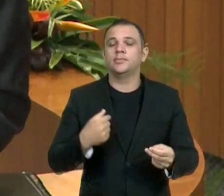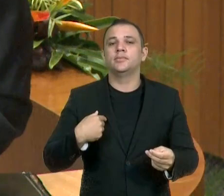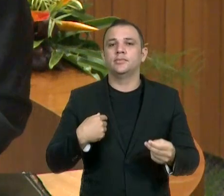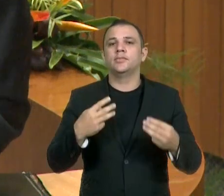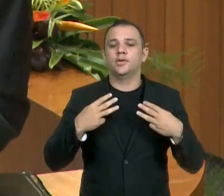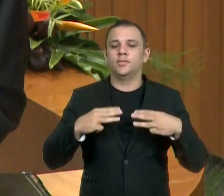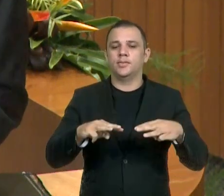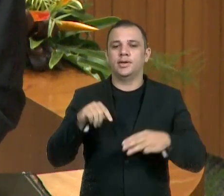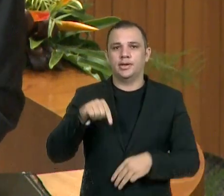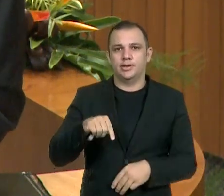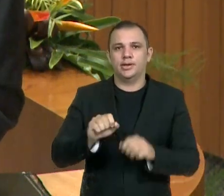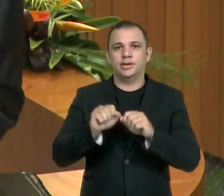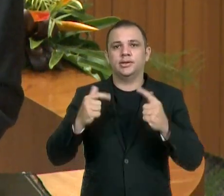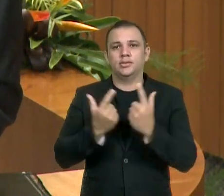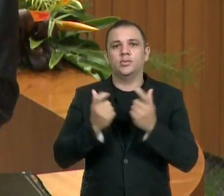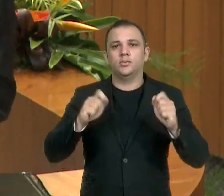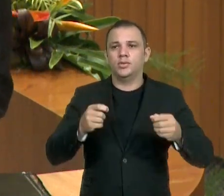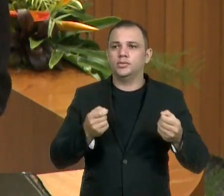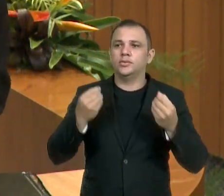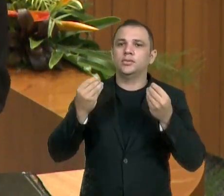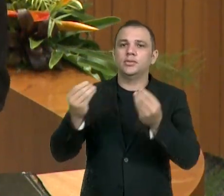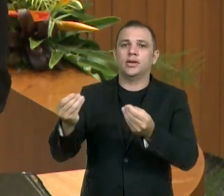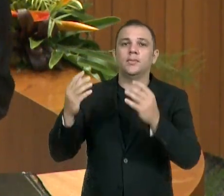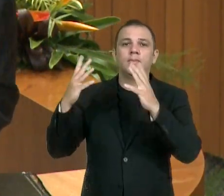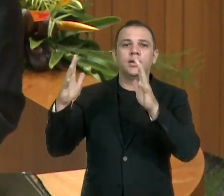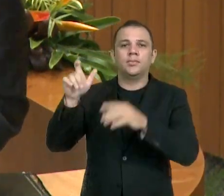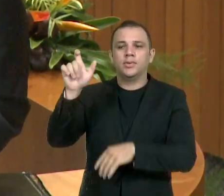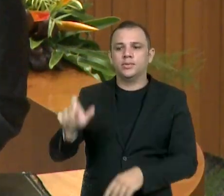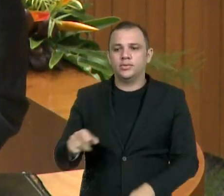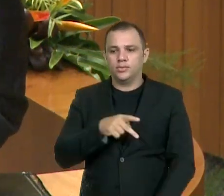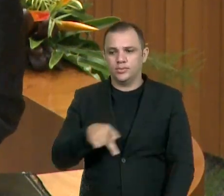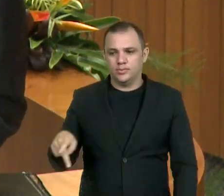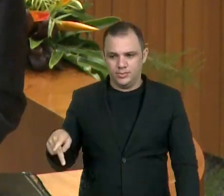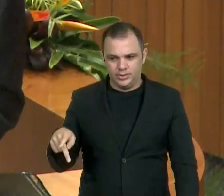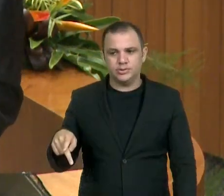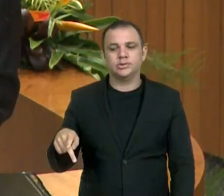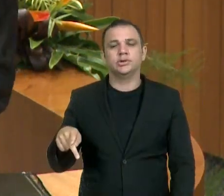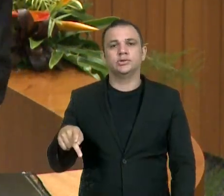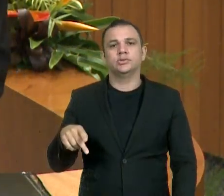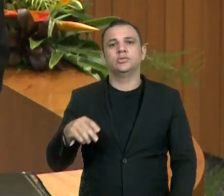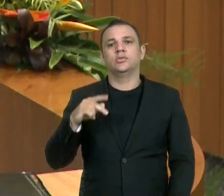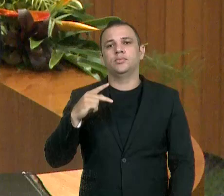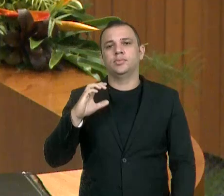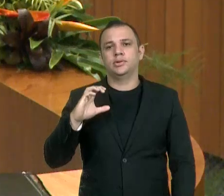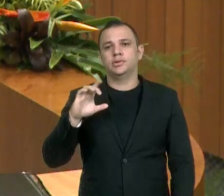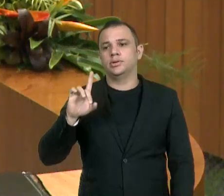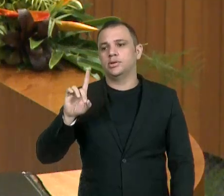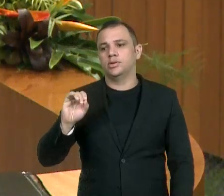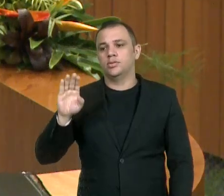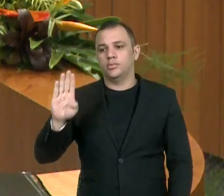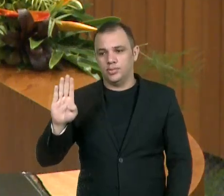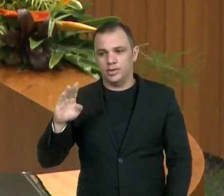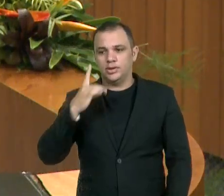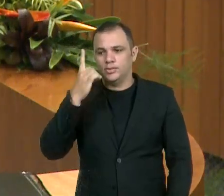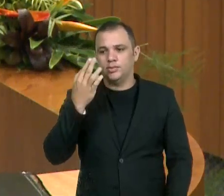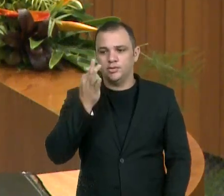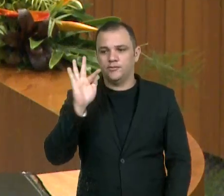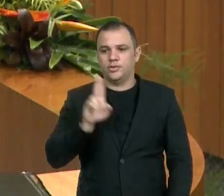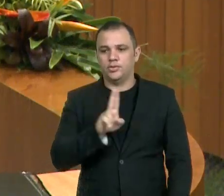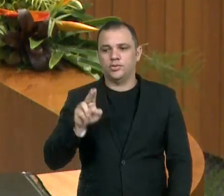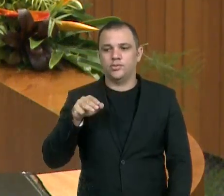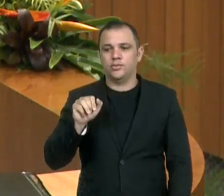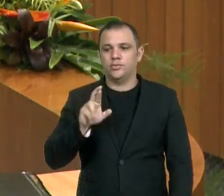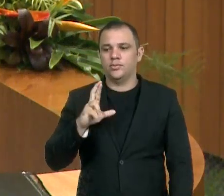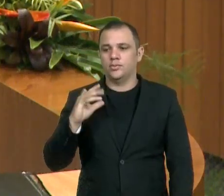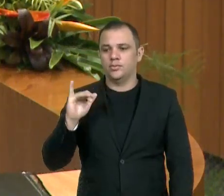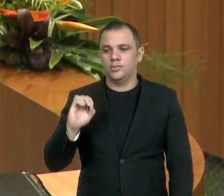esta casa para parabenizar o presidente do PCdoB, o deputado federal Márcio Gerri, diante da grandiosidade do